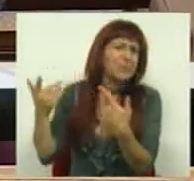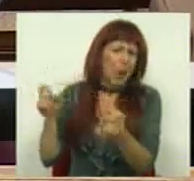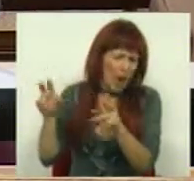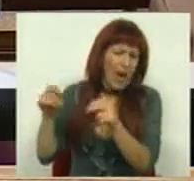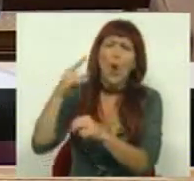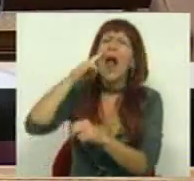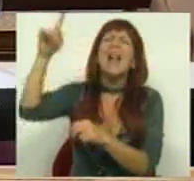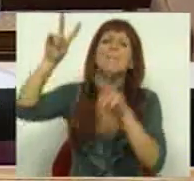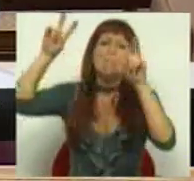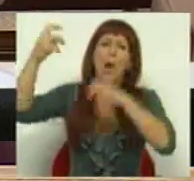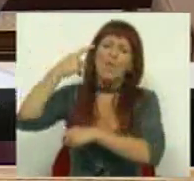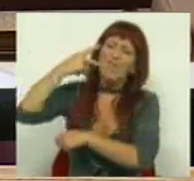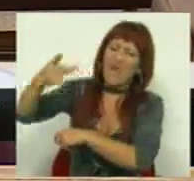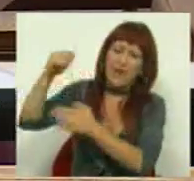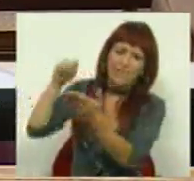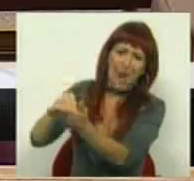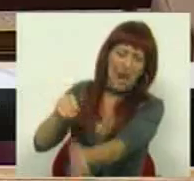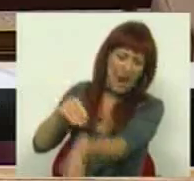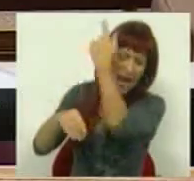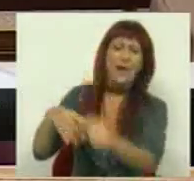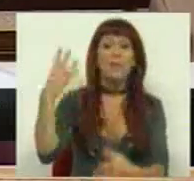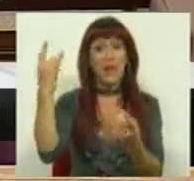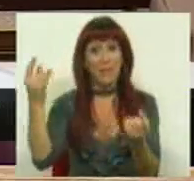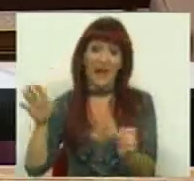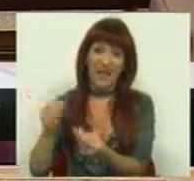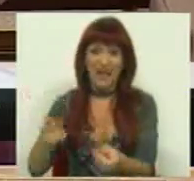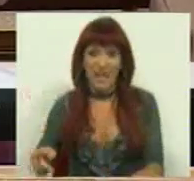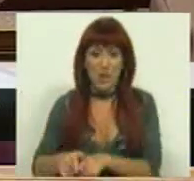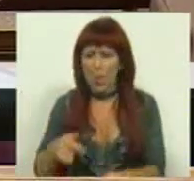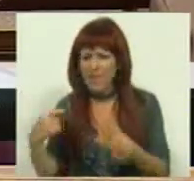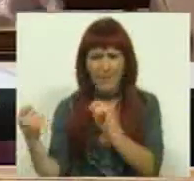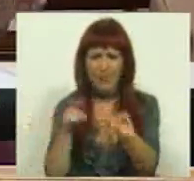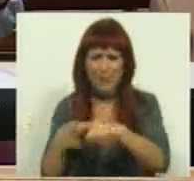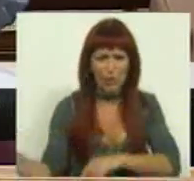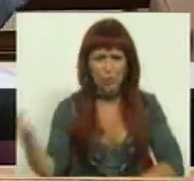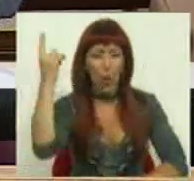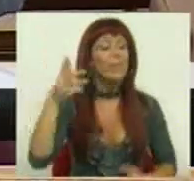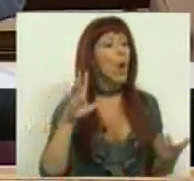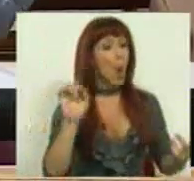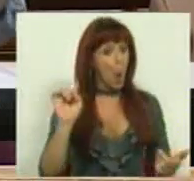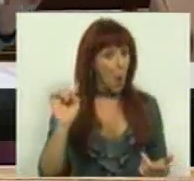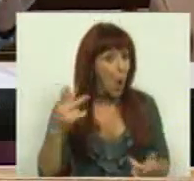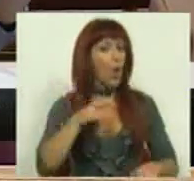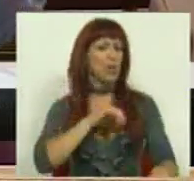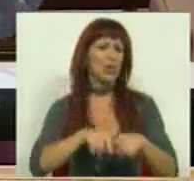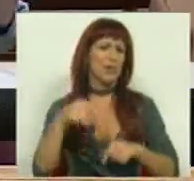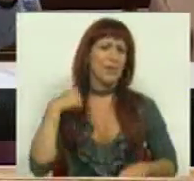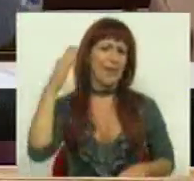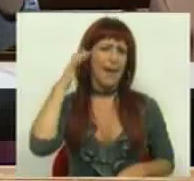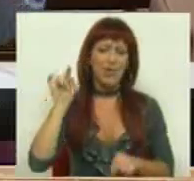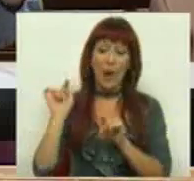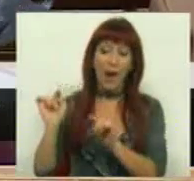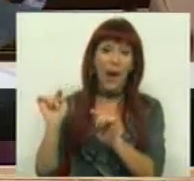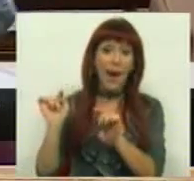para alemão ver, coloca-se lá, mas então isto é uma brincadeira de crianças, não é um debate político, ou então os senhores entendem que